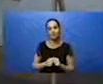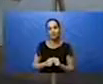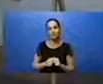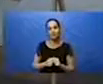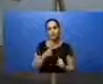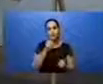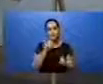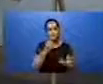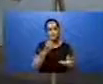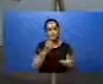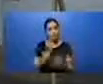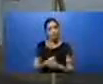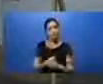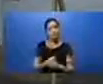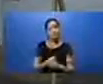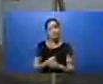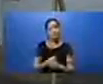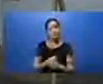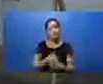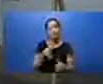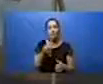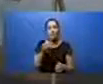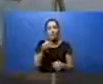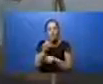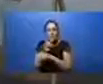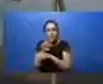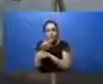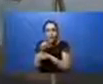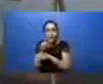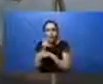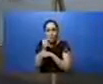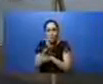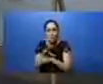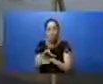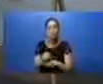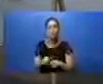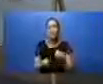Bom, uma dica para vocês saberem como fazer: